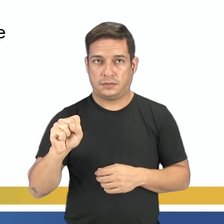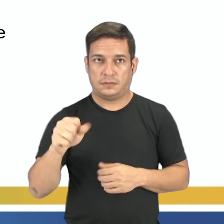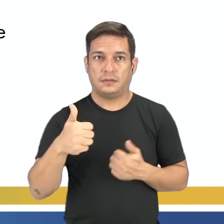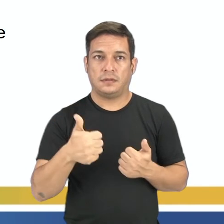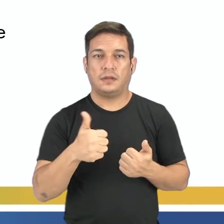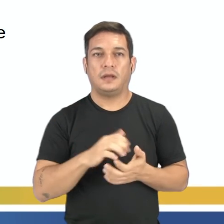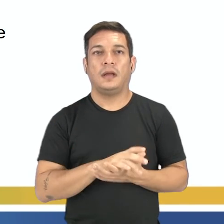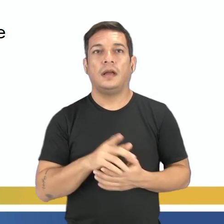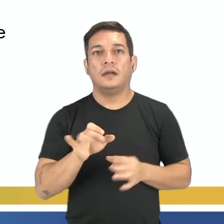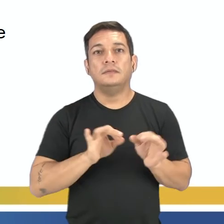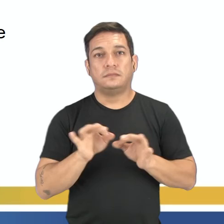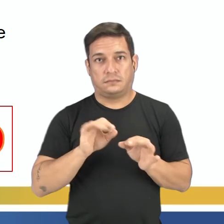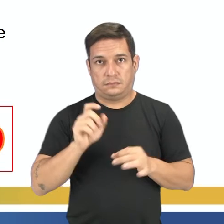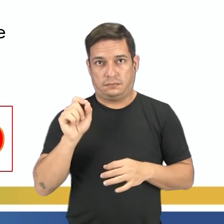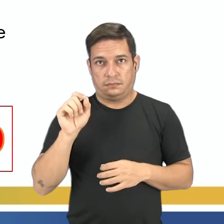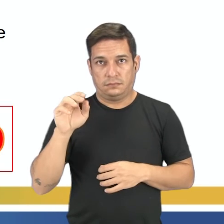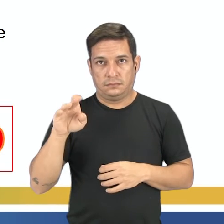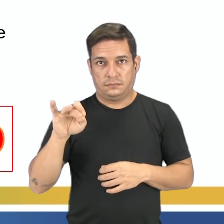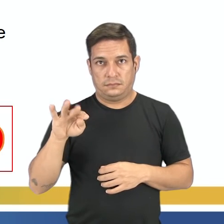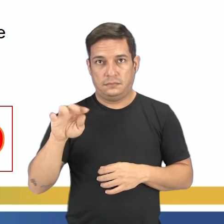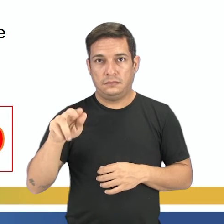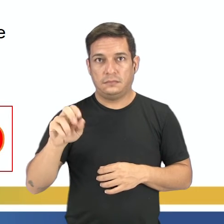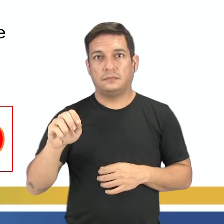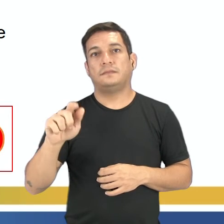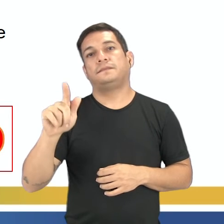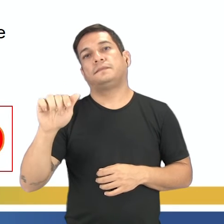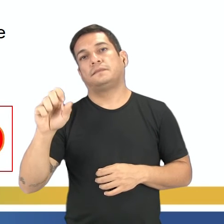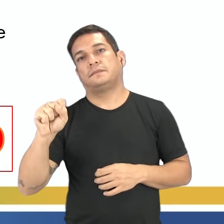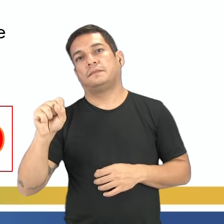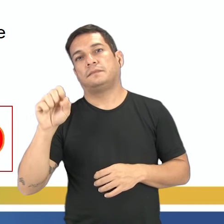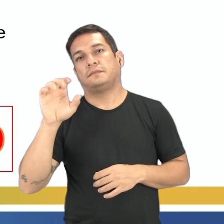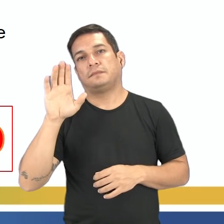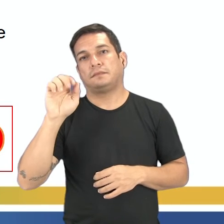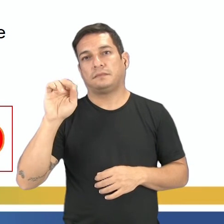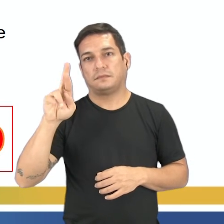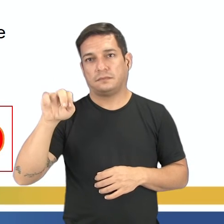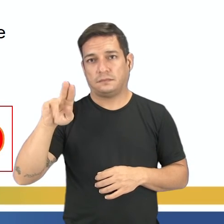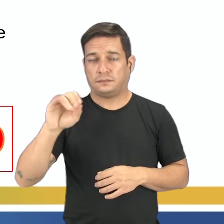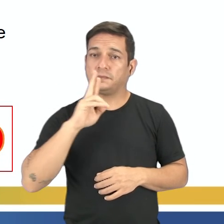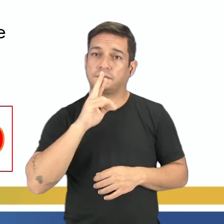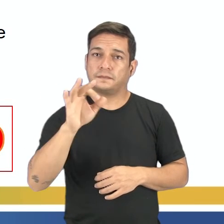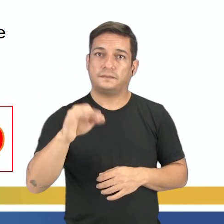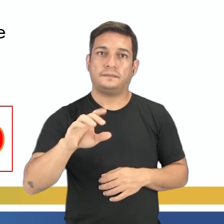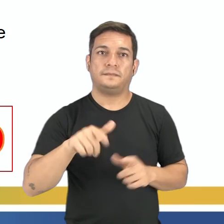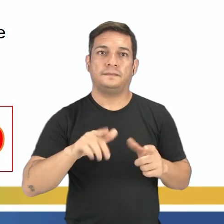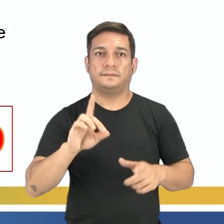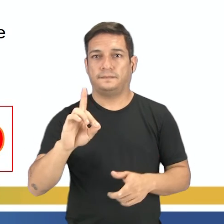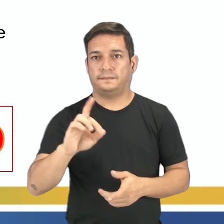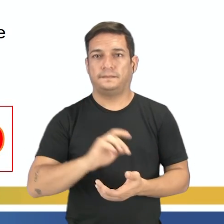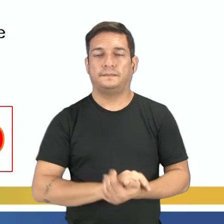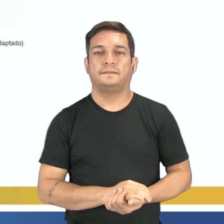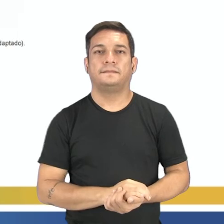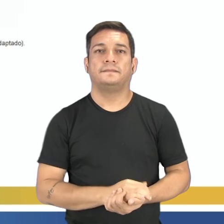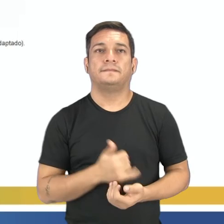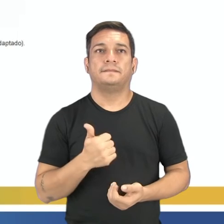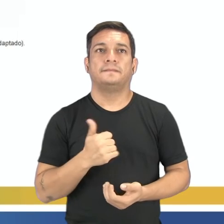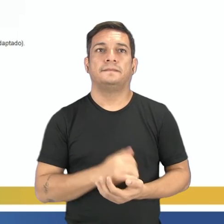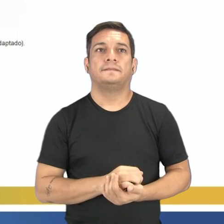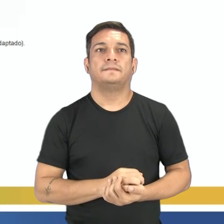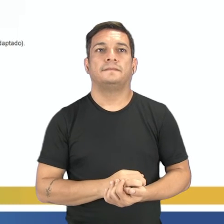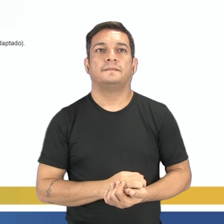né? E o biogás é formado por metano e gás carbônico. Resposta correta, letra D.